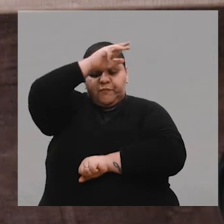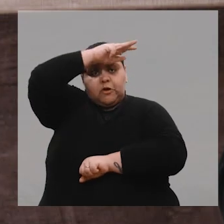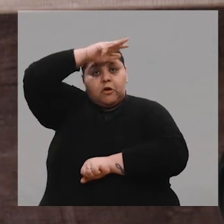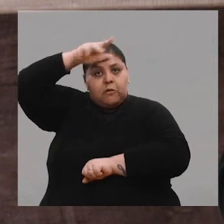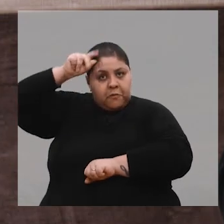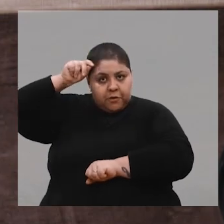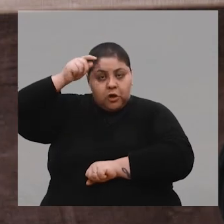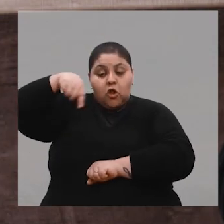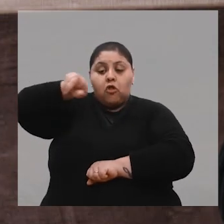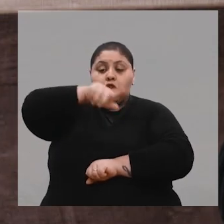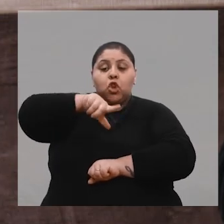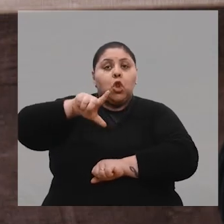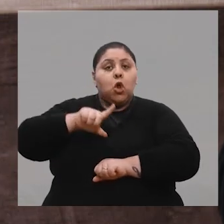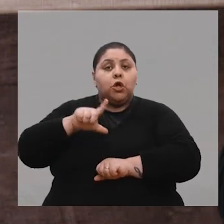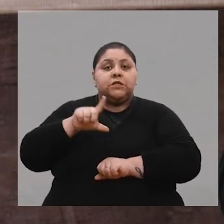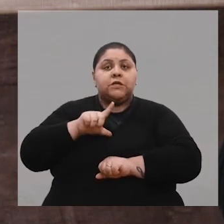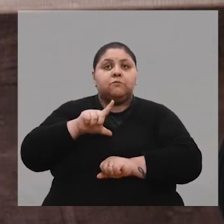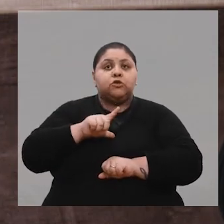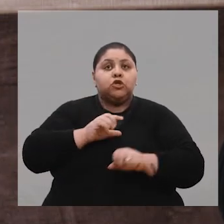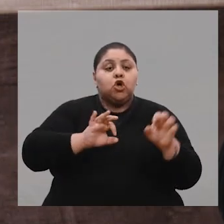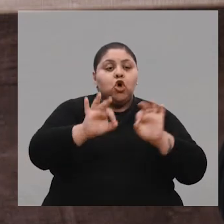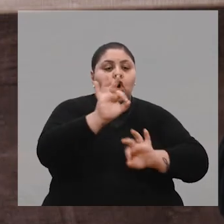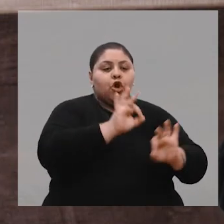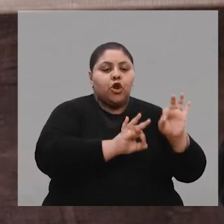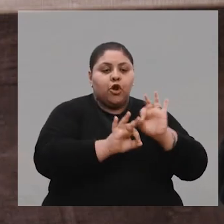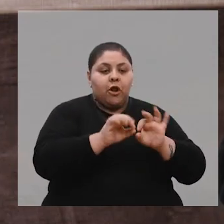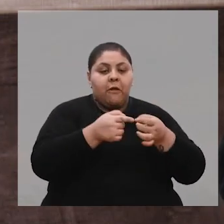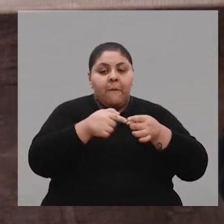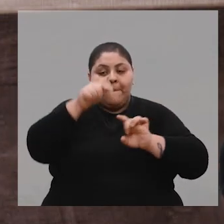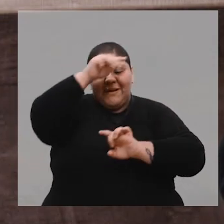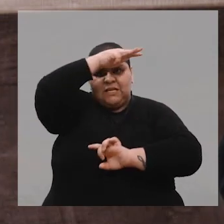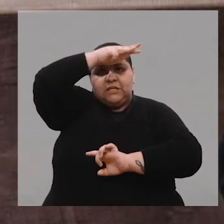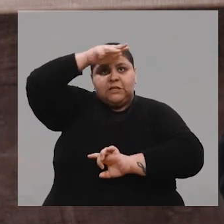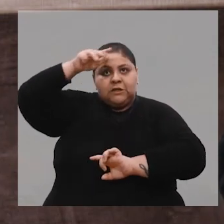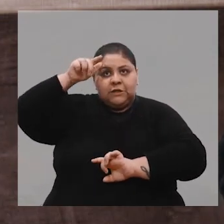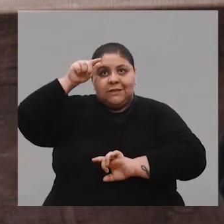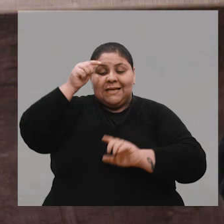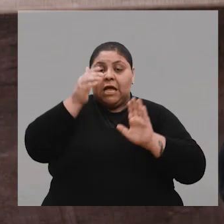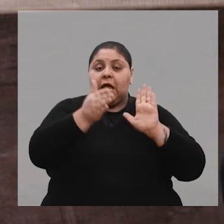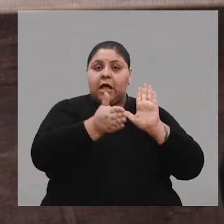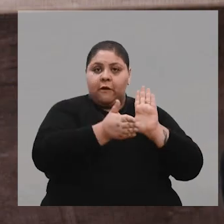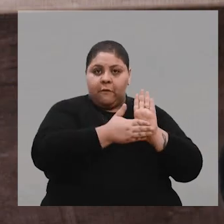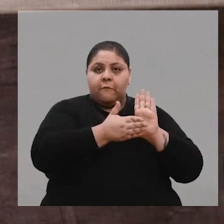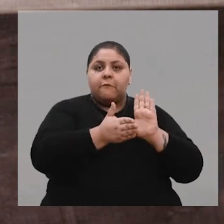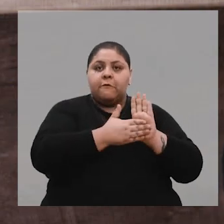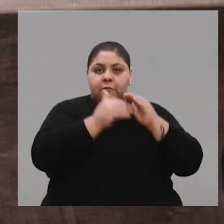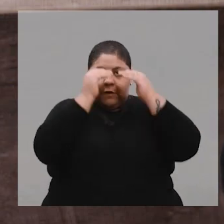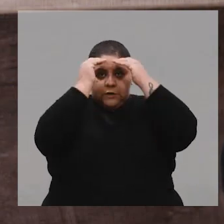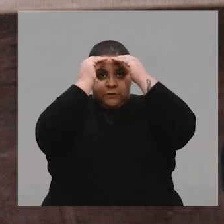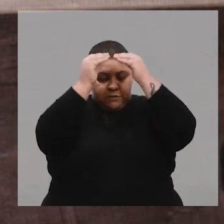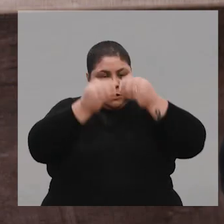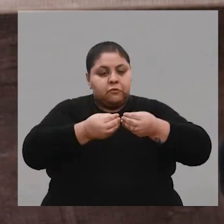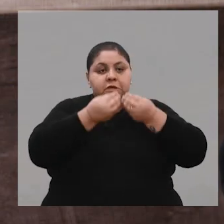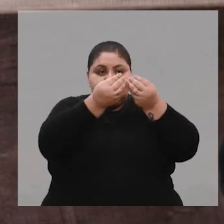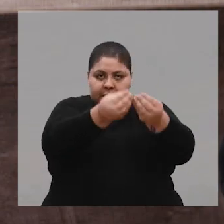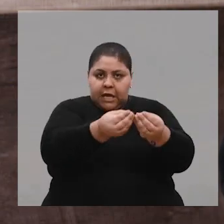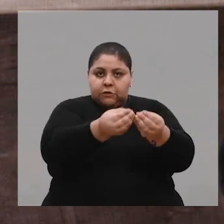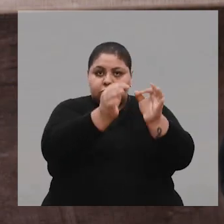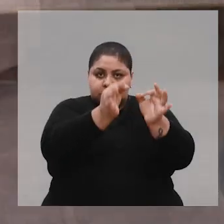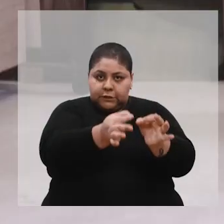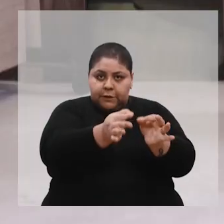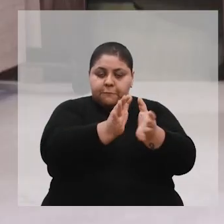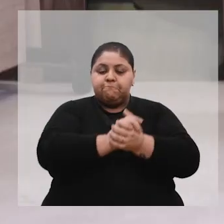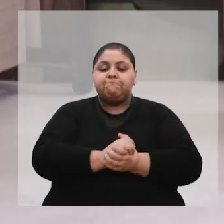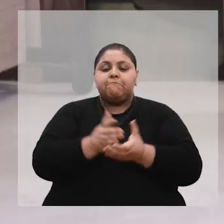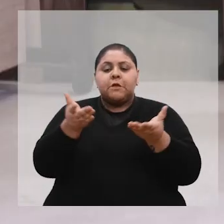estadual, municipal, nós temos que pleitear, mas o que o município tem se proposto, ele tem cumprido e tem entregado.